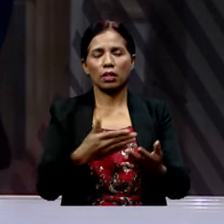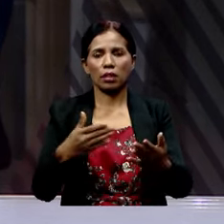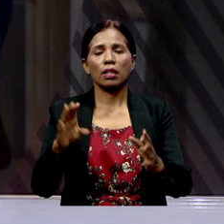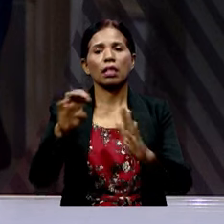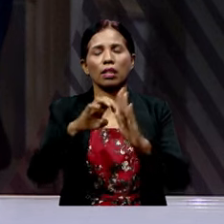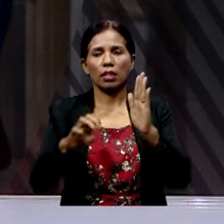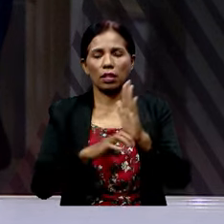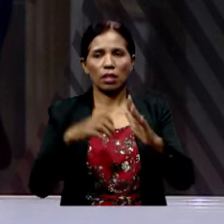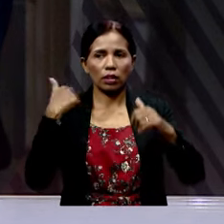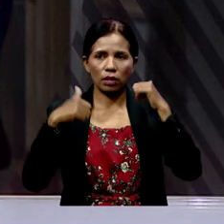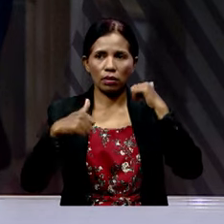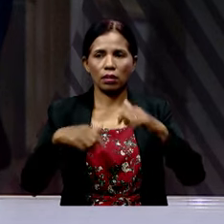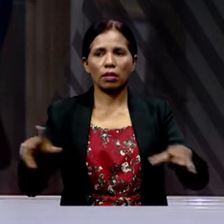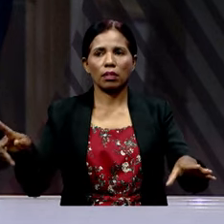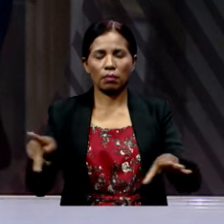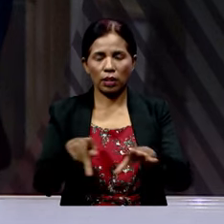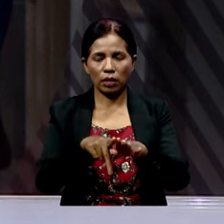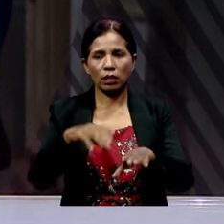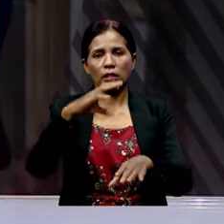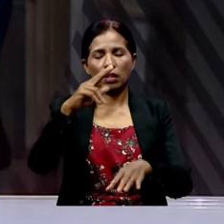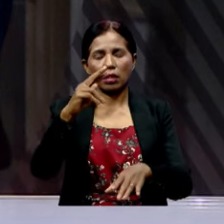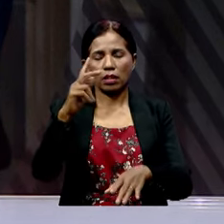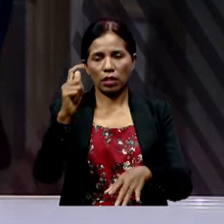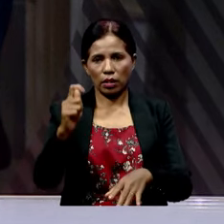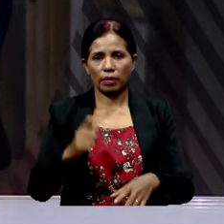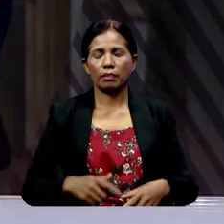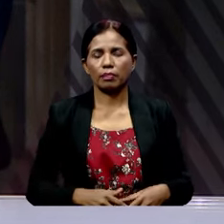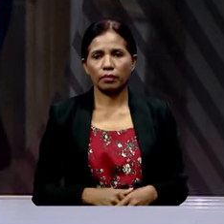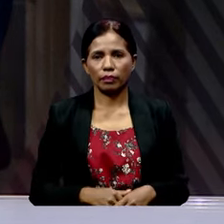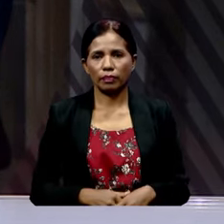e atividade partido CNRT-NIAN.